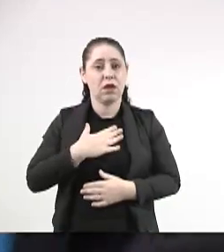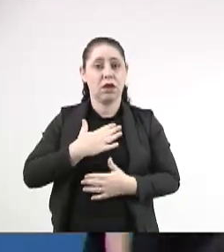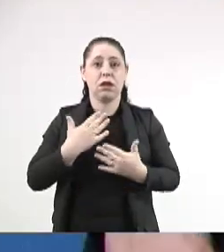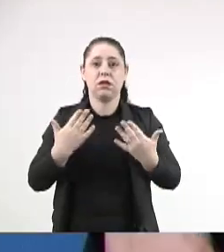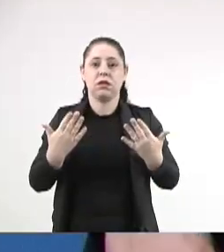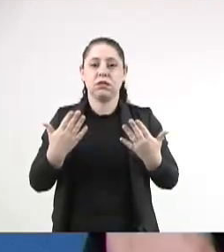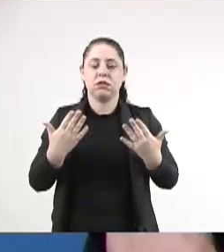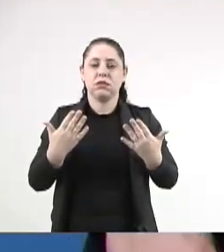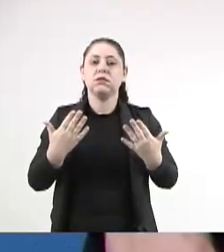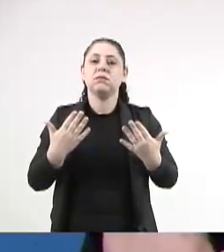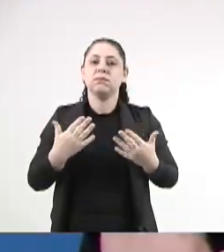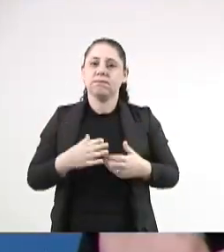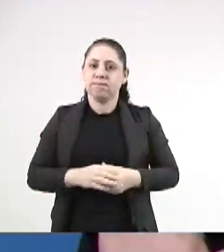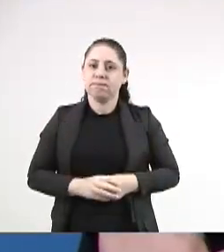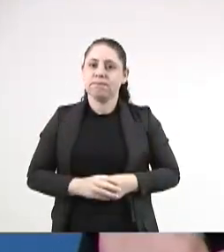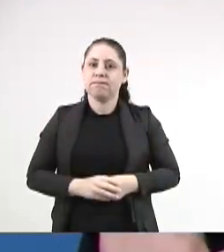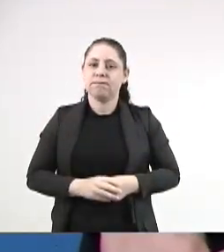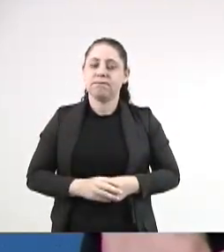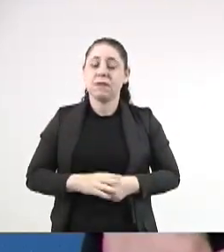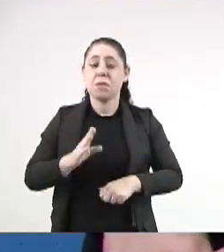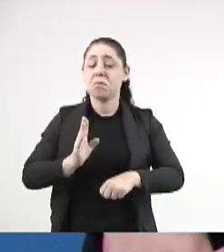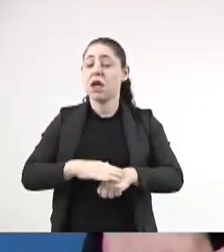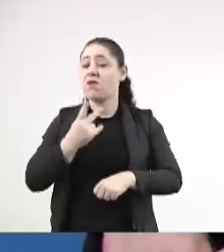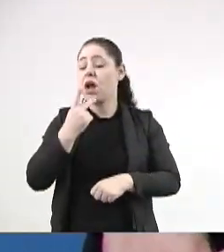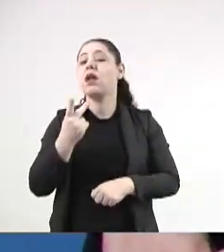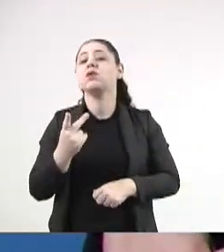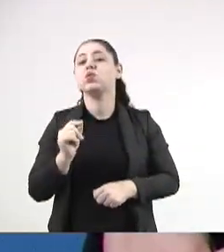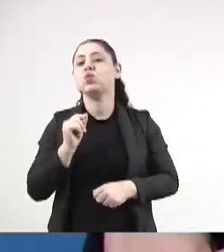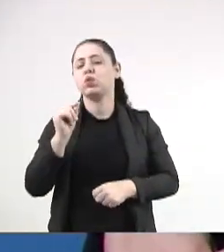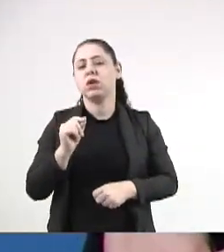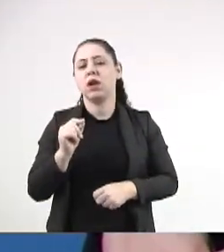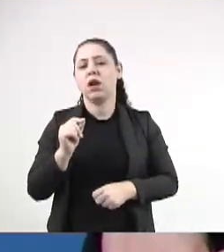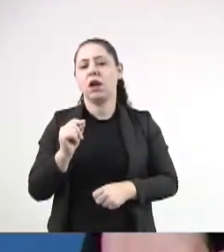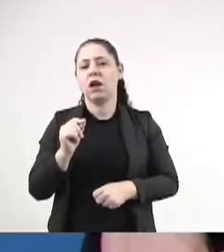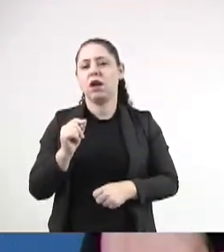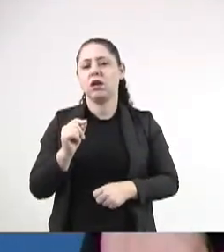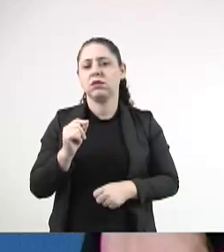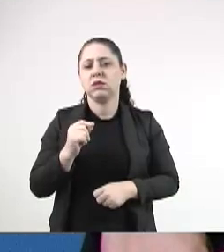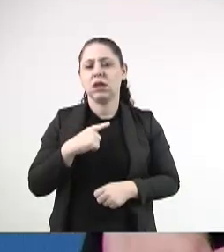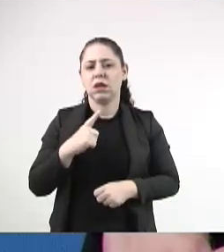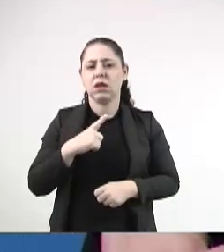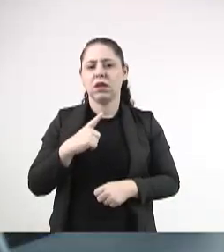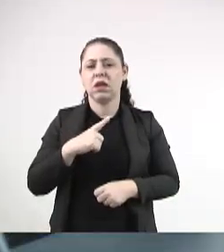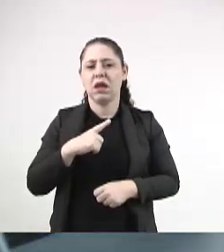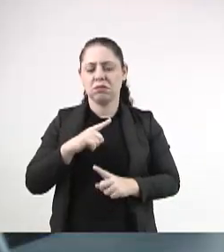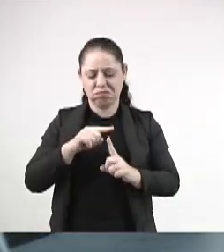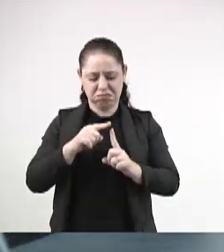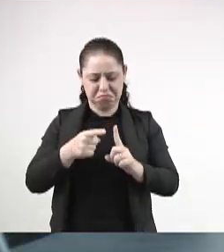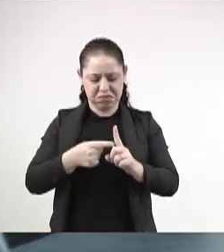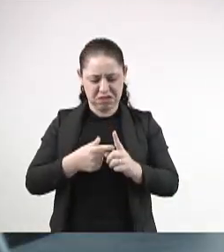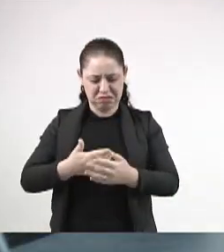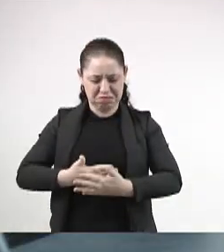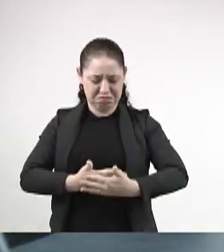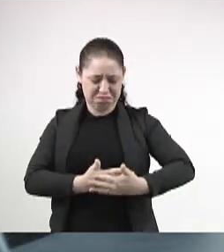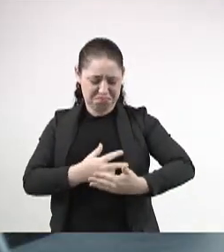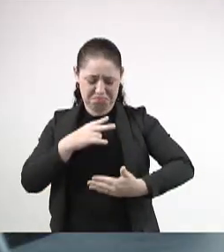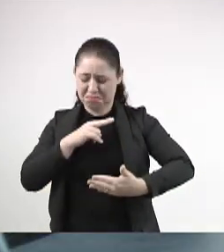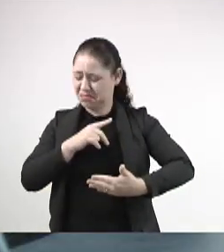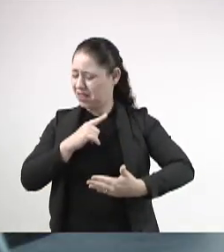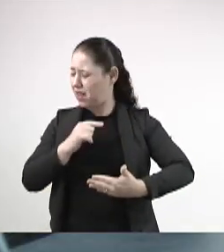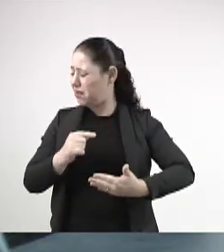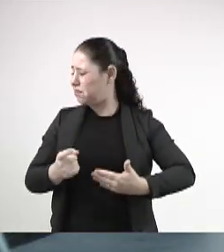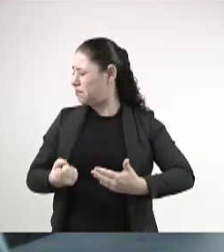assustadora. Assustadora. E mais, além desses traumas, você tem que carregar fruto de um estupro, de uma violência,